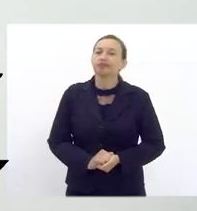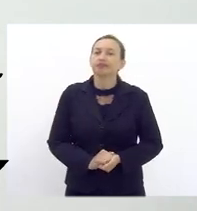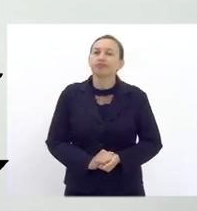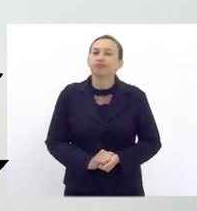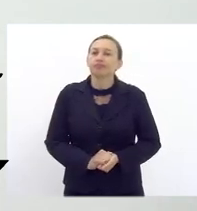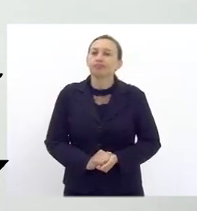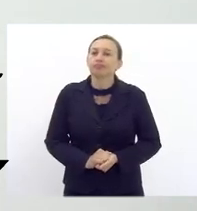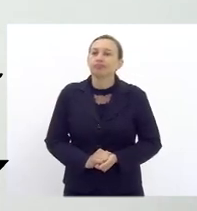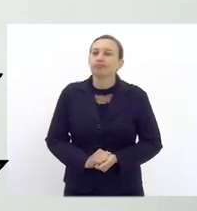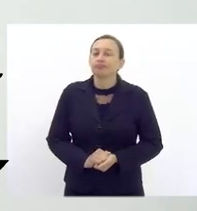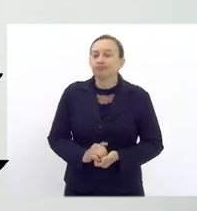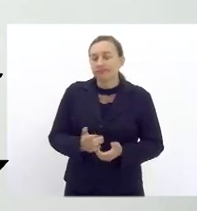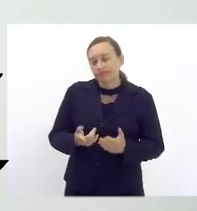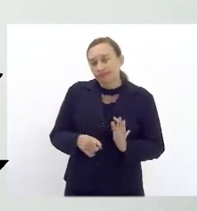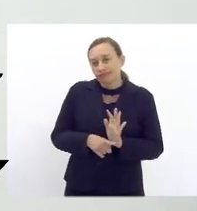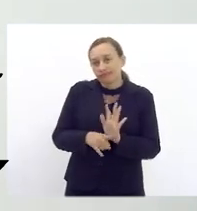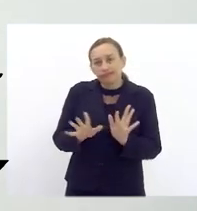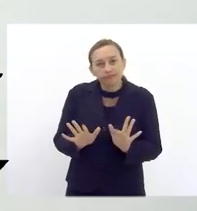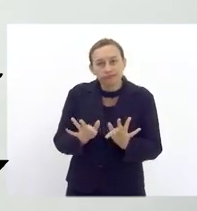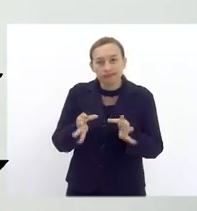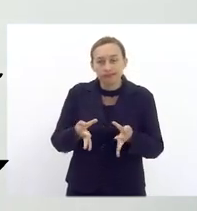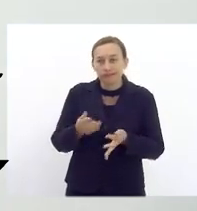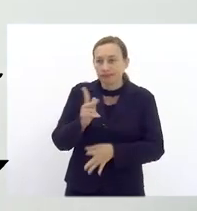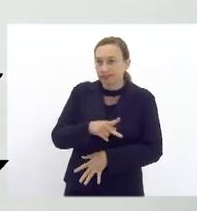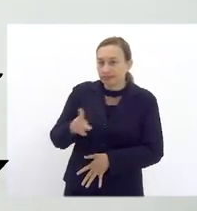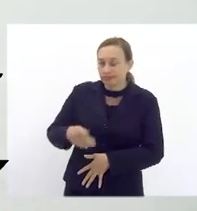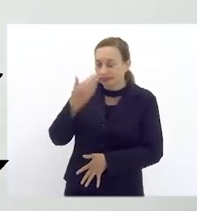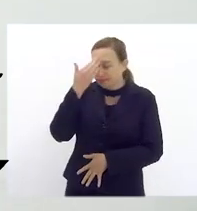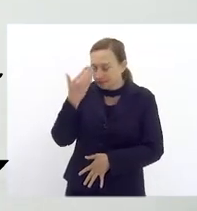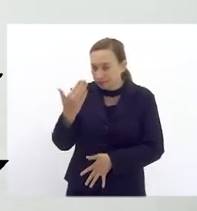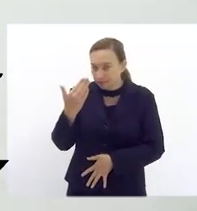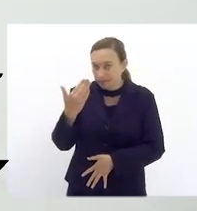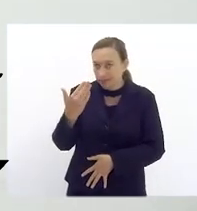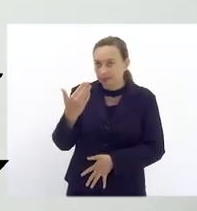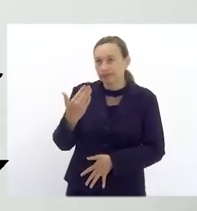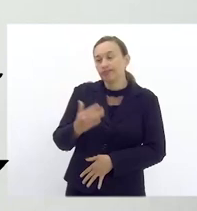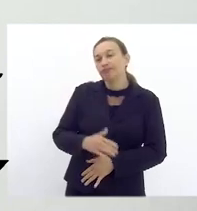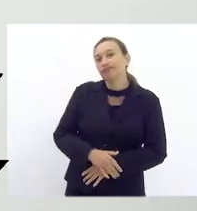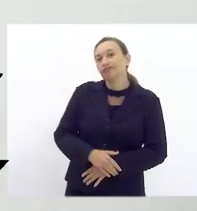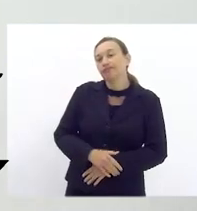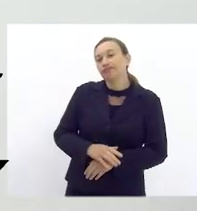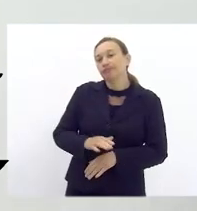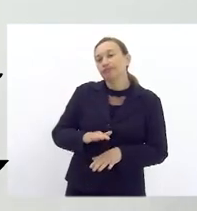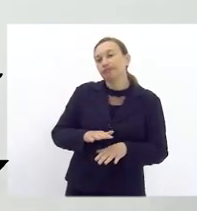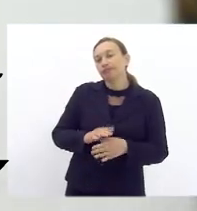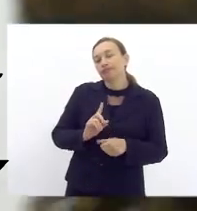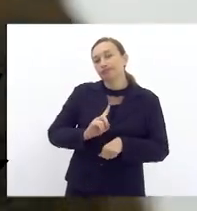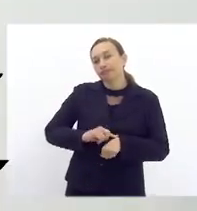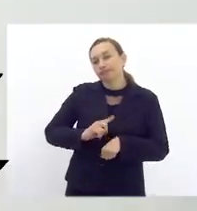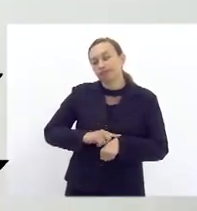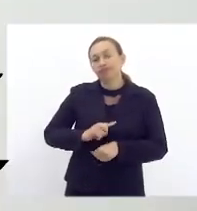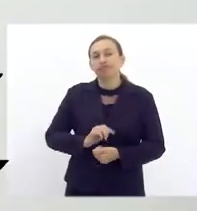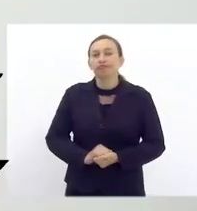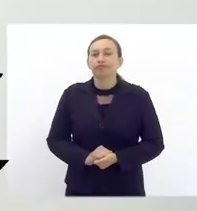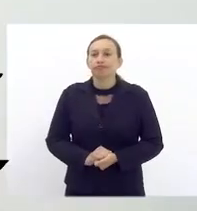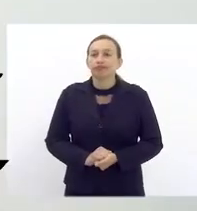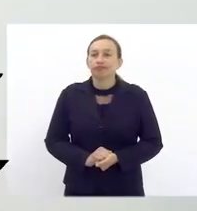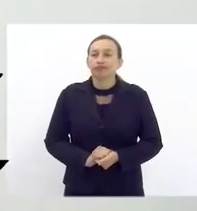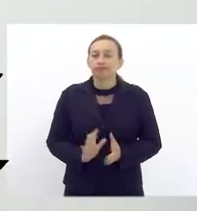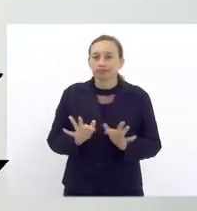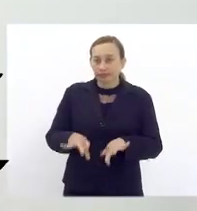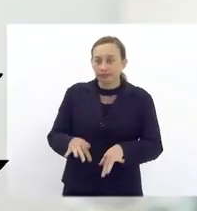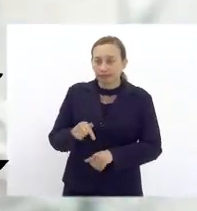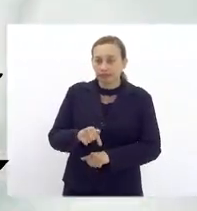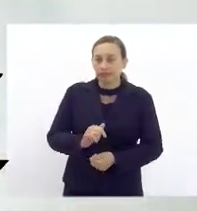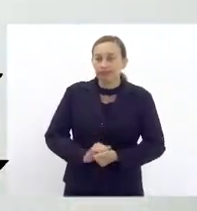essa é minha pequena contribuição Professor muito obrigado por esse esse movimento eu me ferro aqui